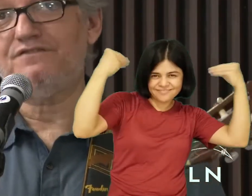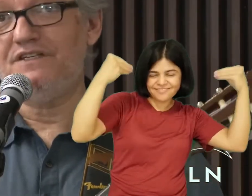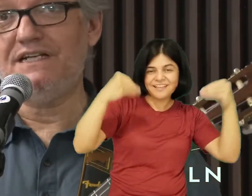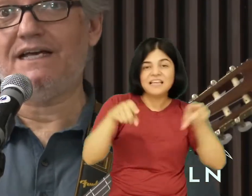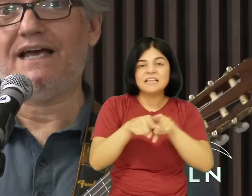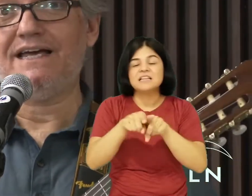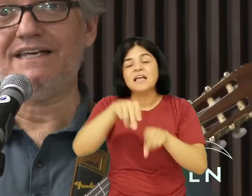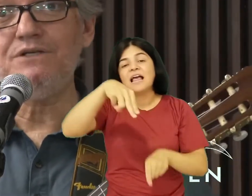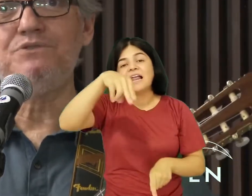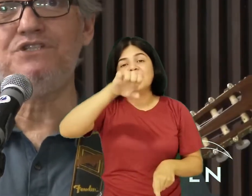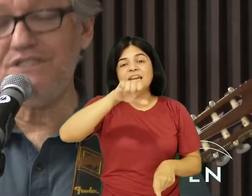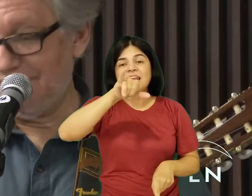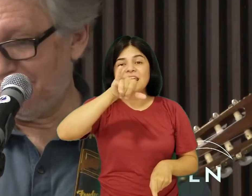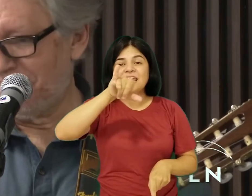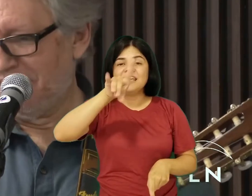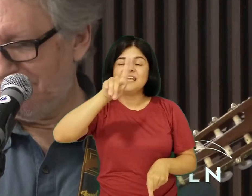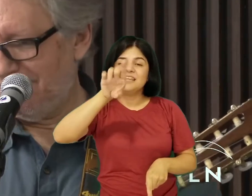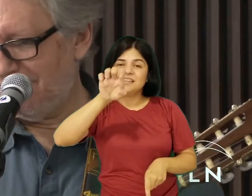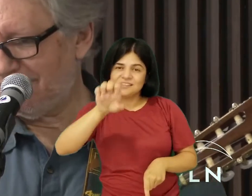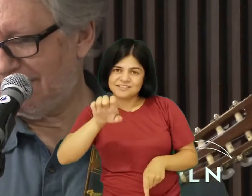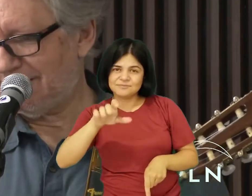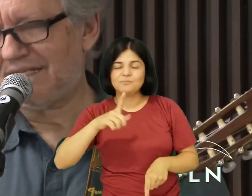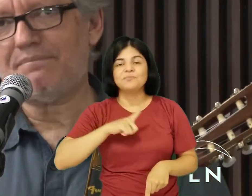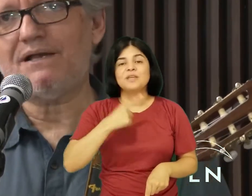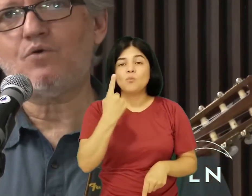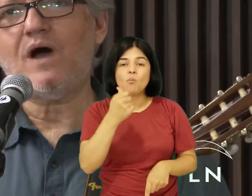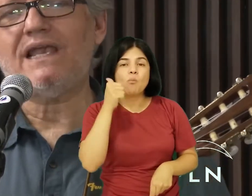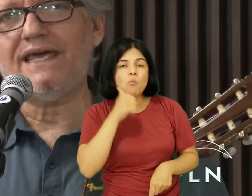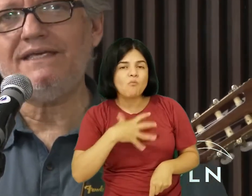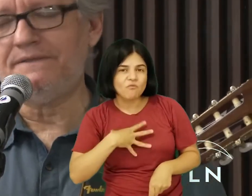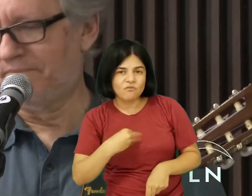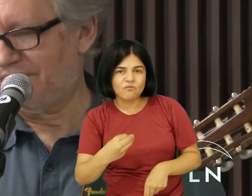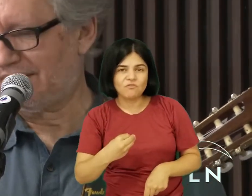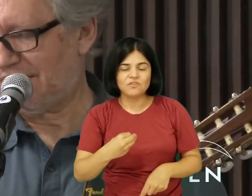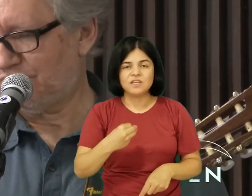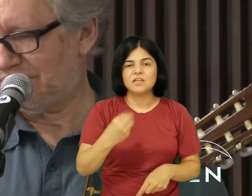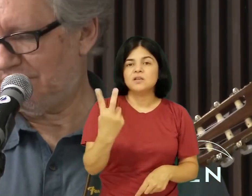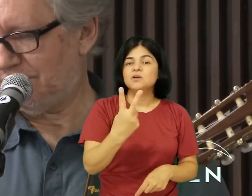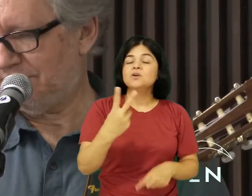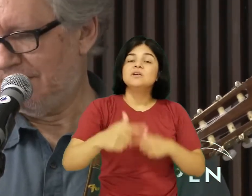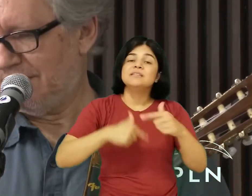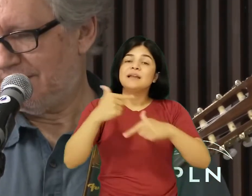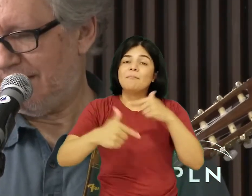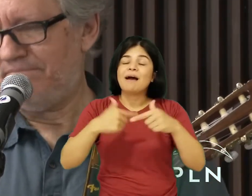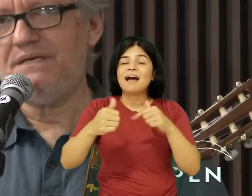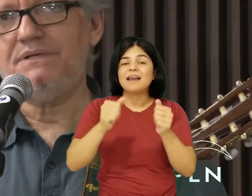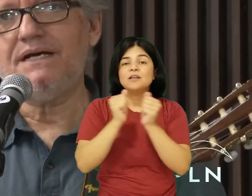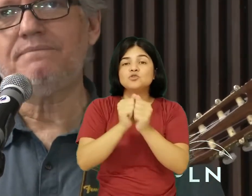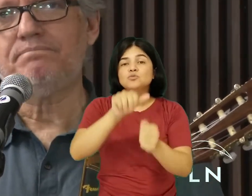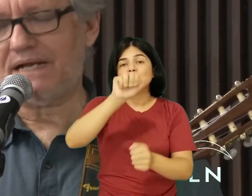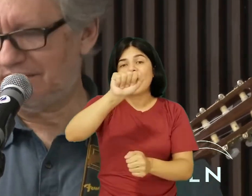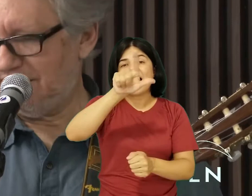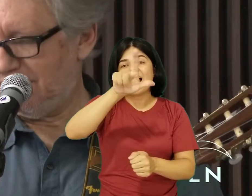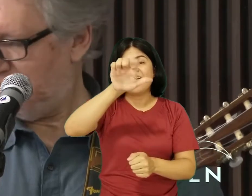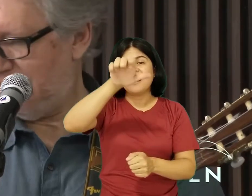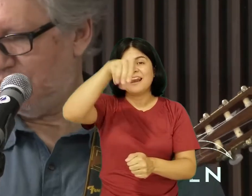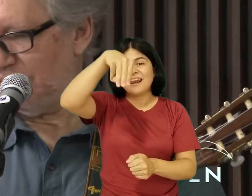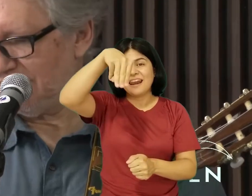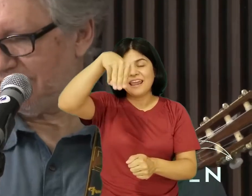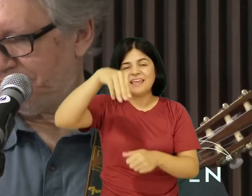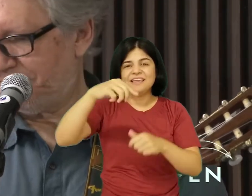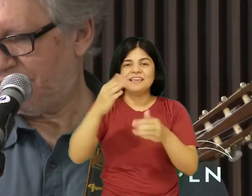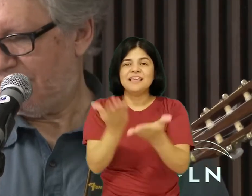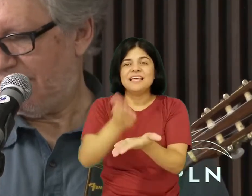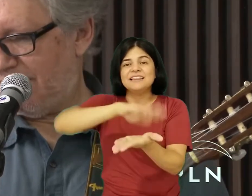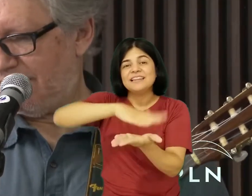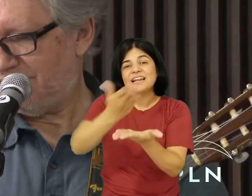têm a filha, a Ildinha, e eles trabalham com a LEM, na tradução da Bíblia para as